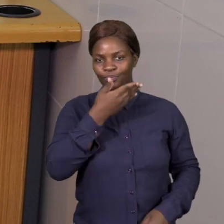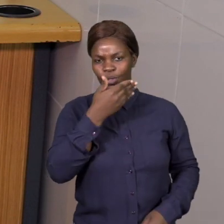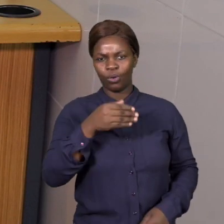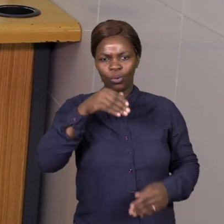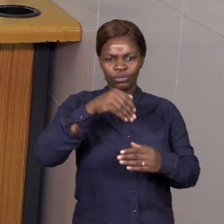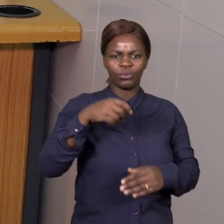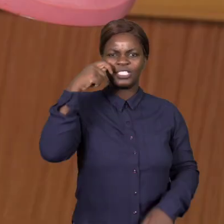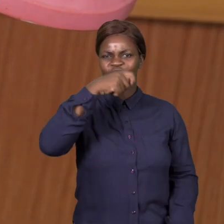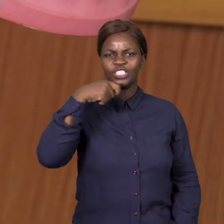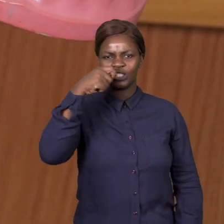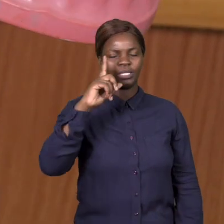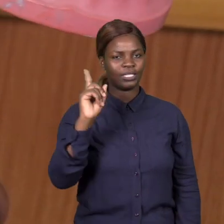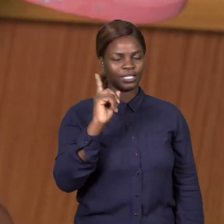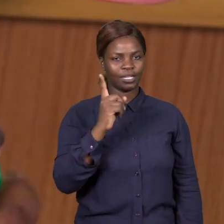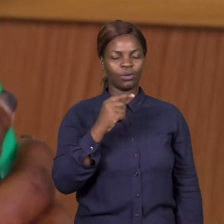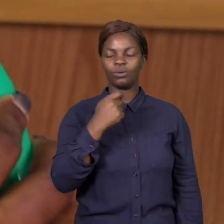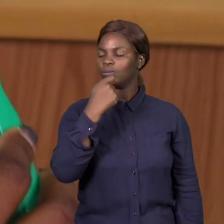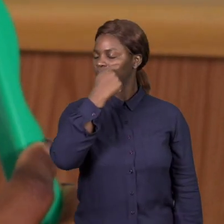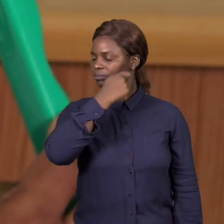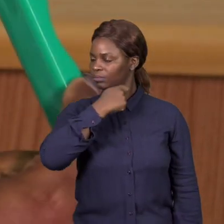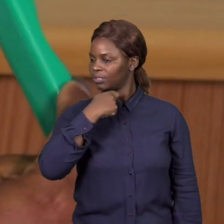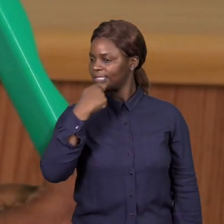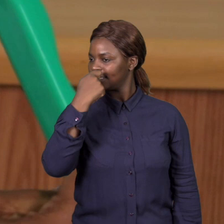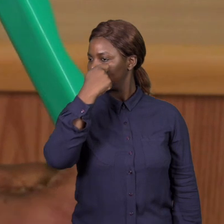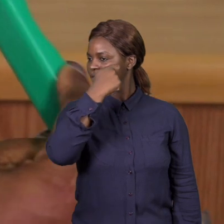fazer um movimento virando a escova e vamos continuar com os movimentos